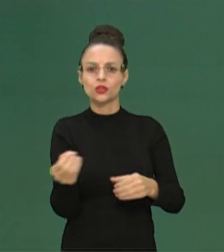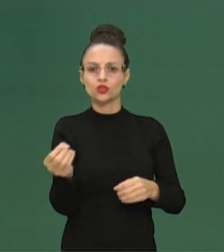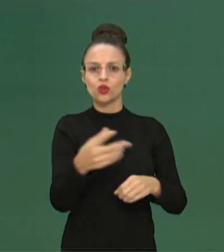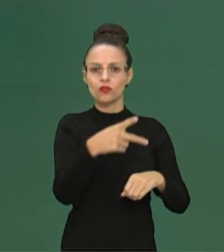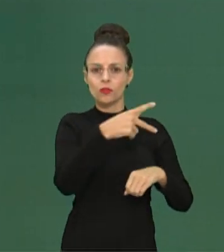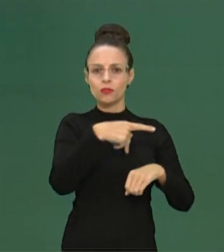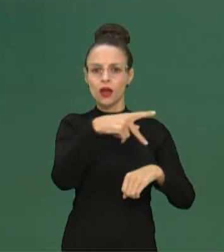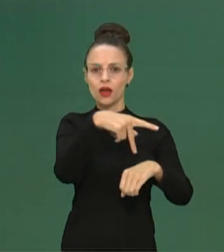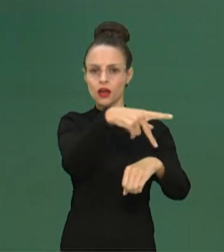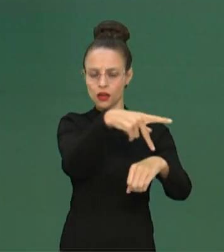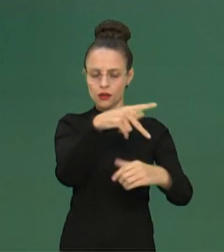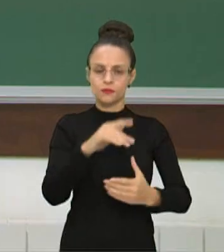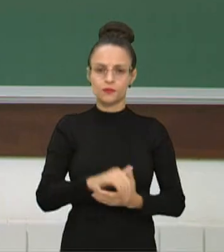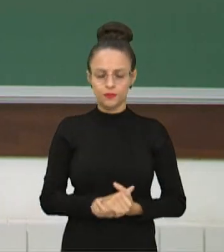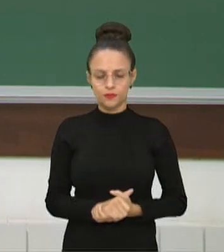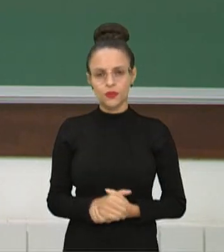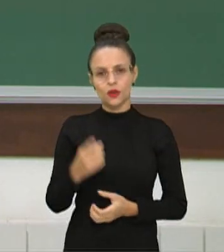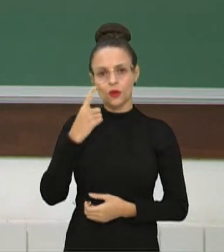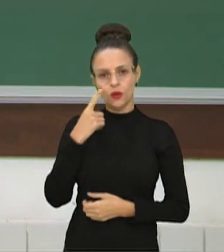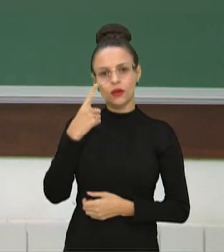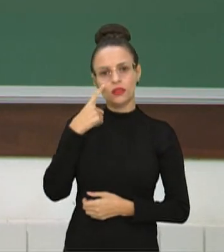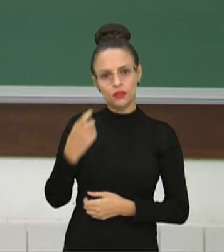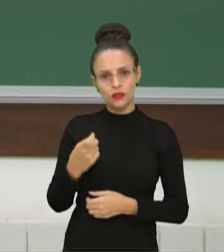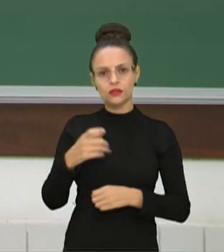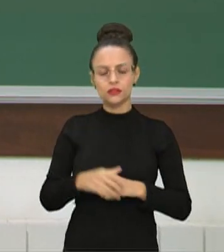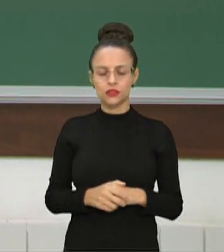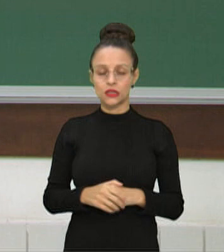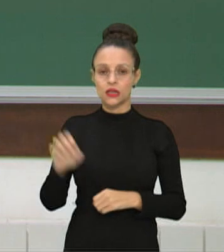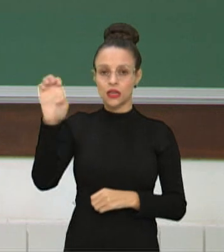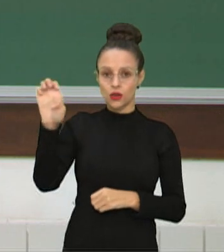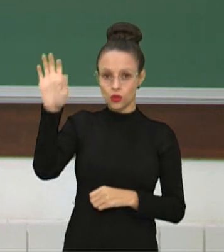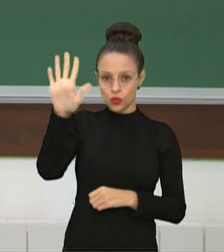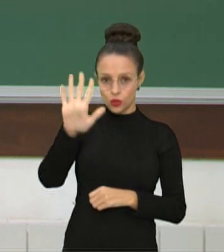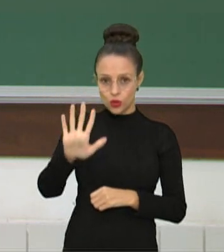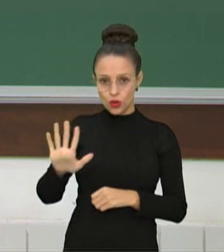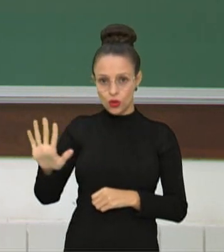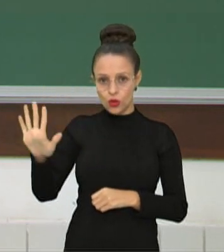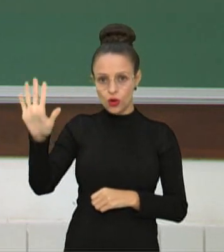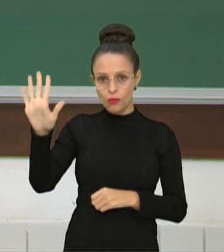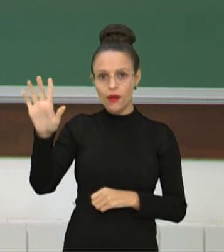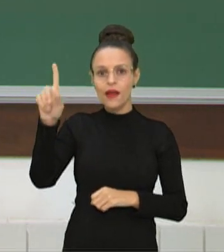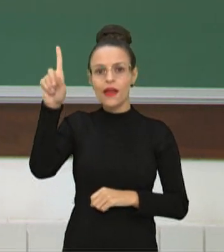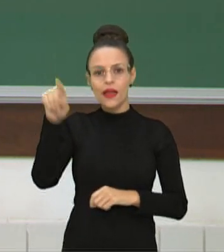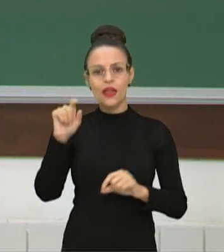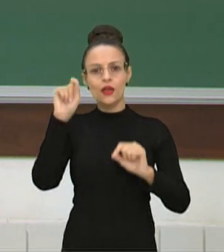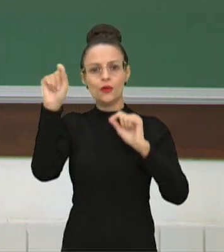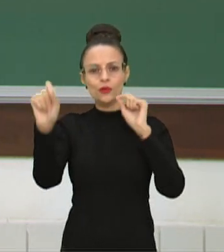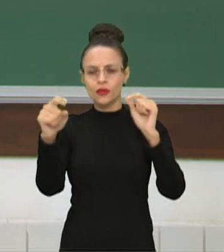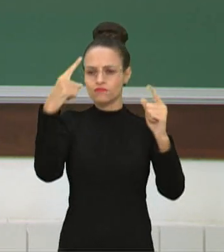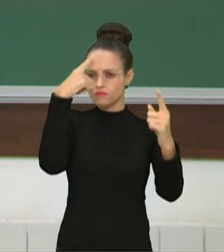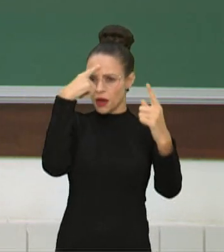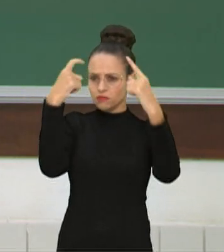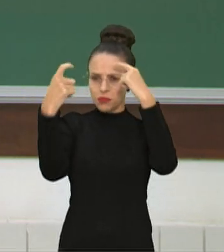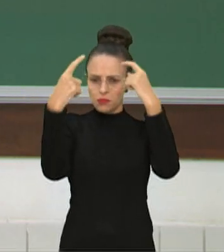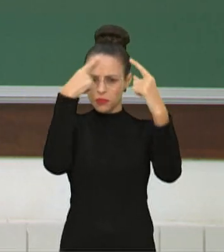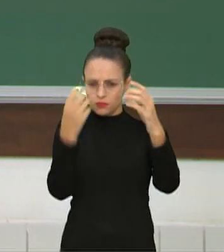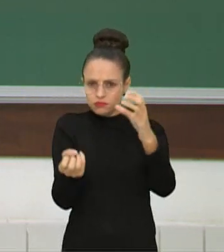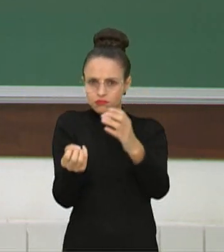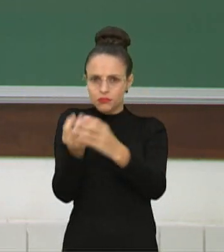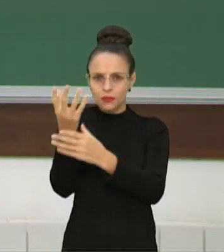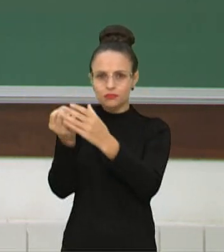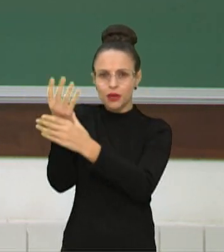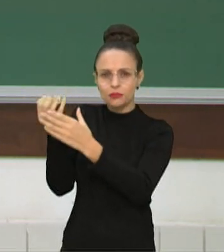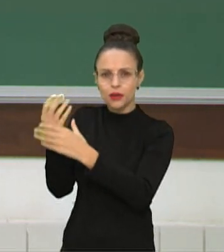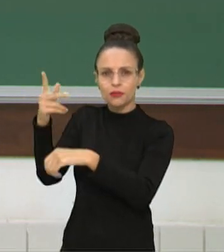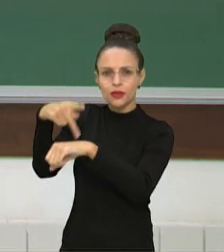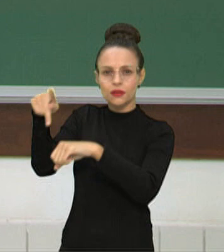países. Olha que interessante, né? A Europa é o continente que inventa países. Vamos pensar